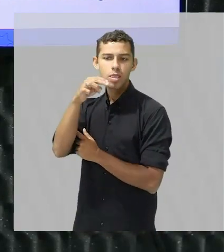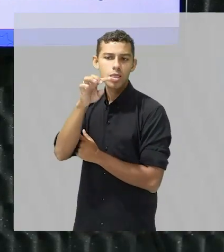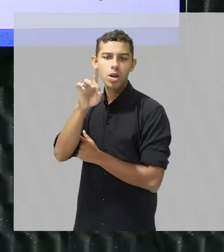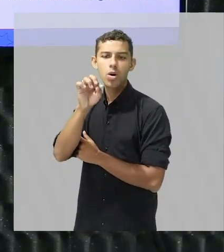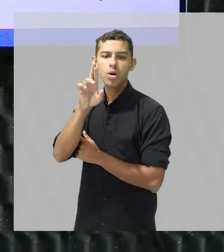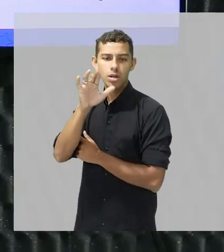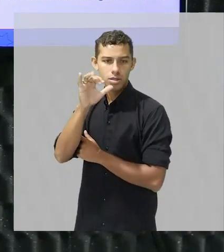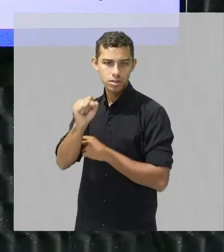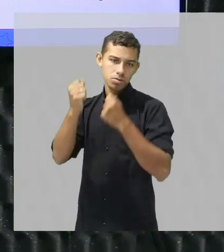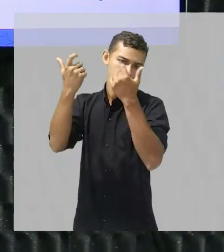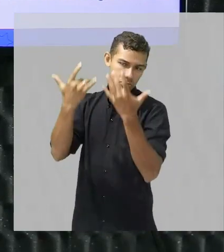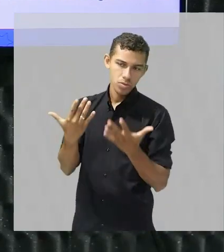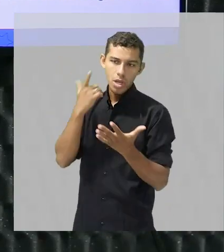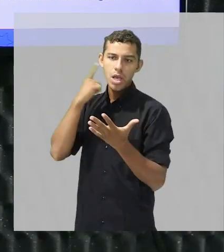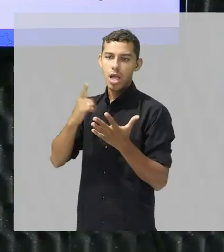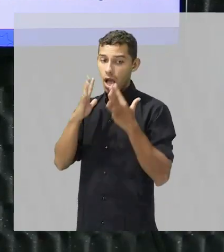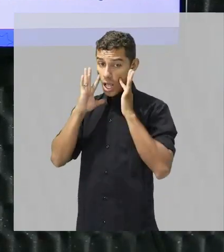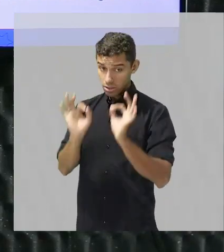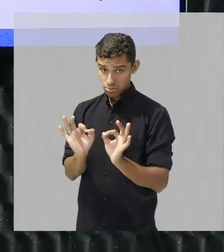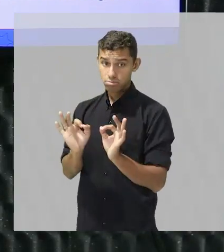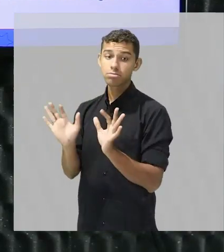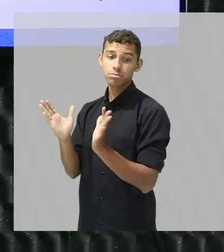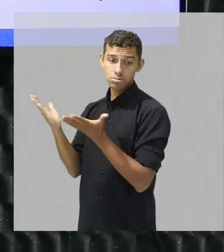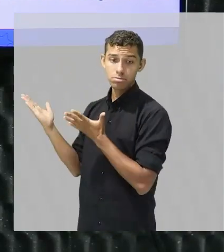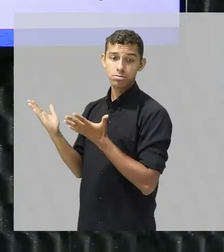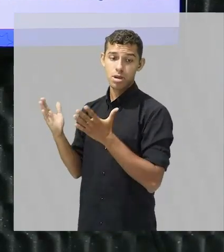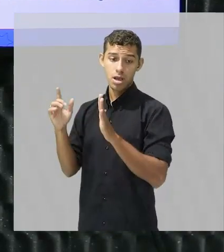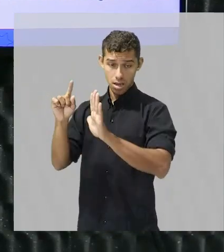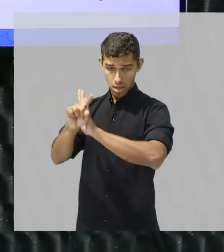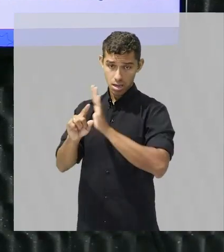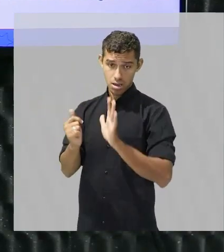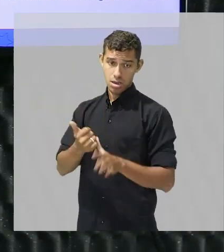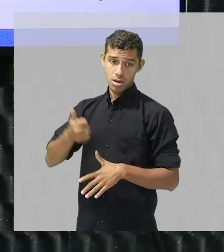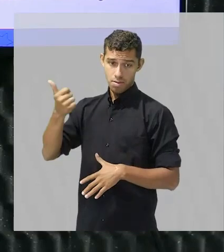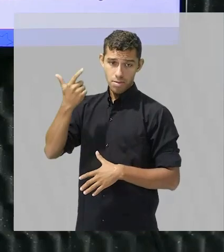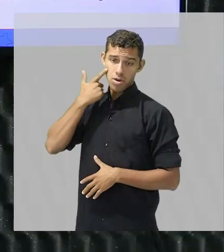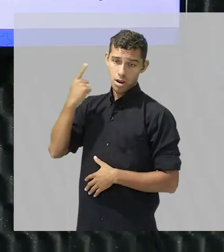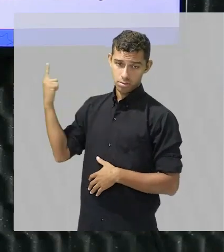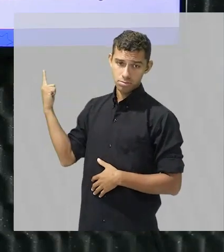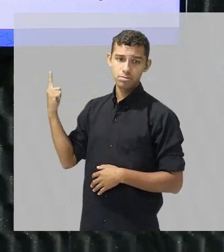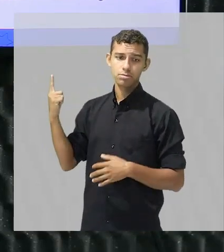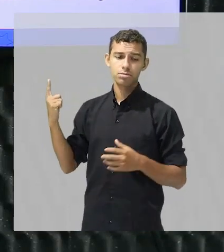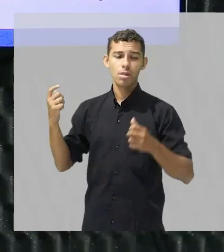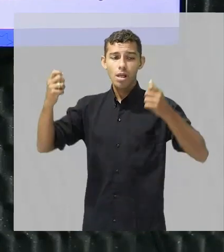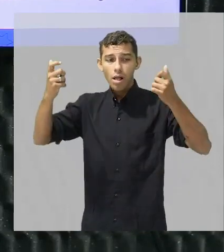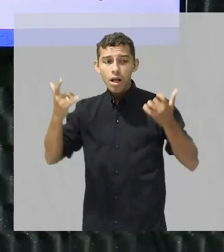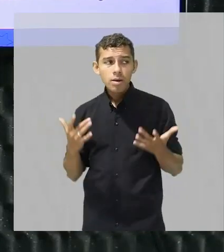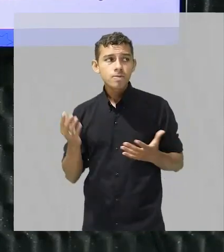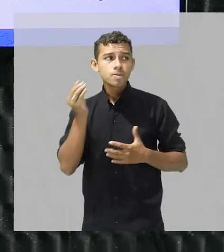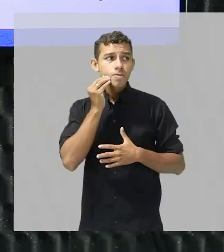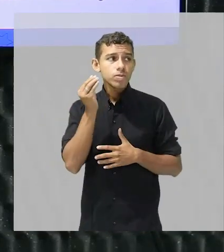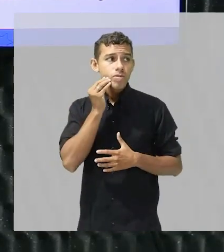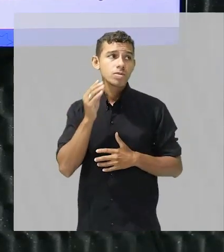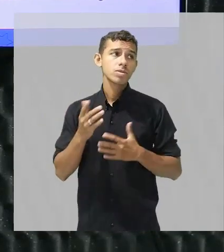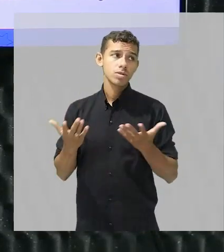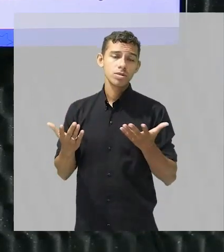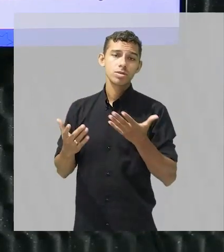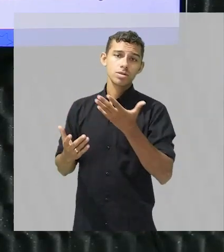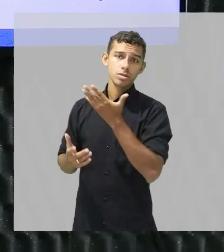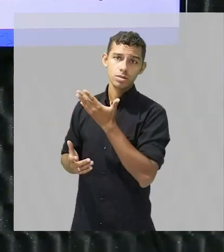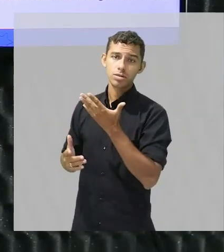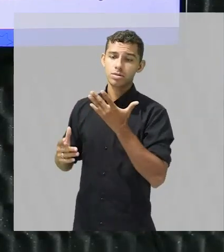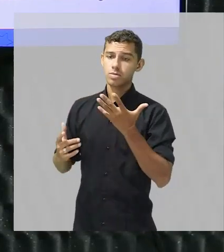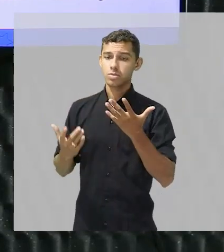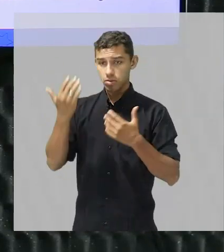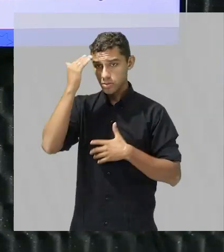Então, prestem bastante atenção. Eu vou ler aqui essas questões, essa primeira questão, e aí a gente vai tentar entender um pouco sobre